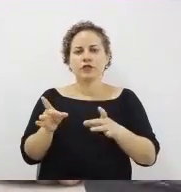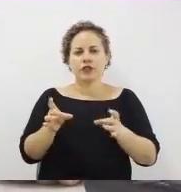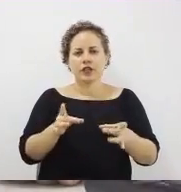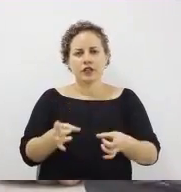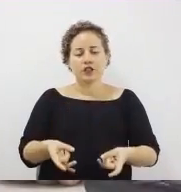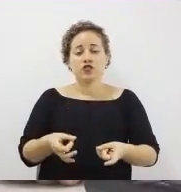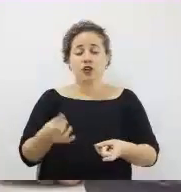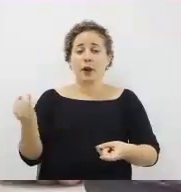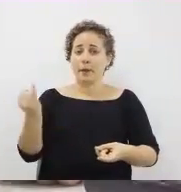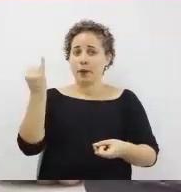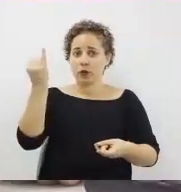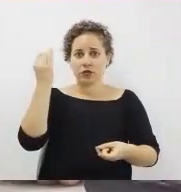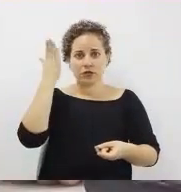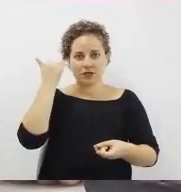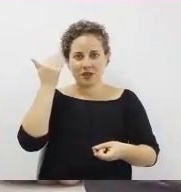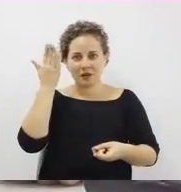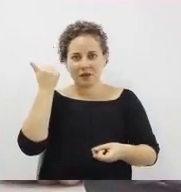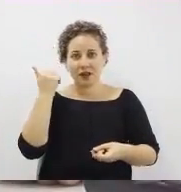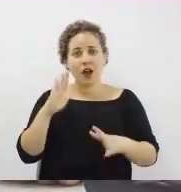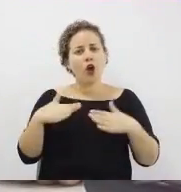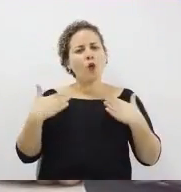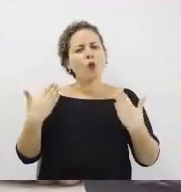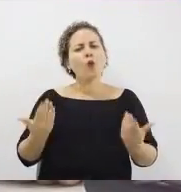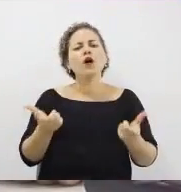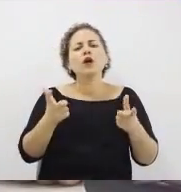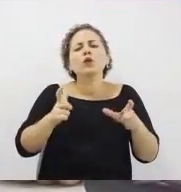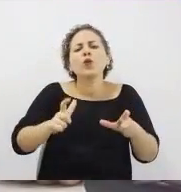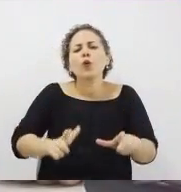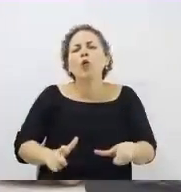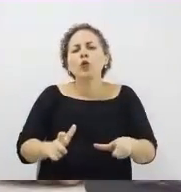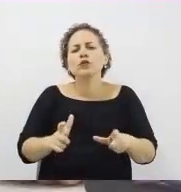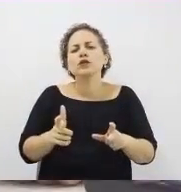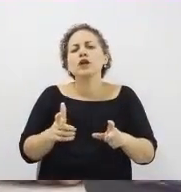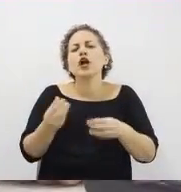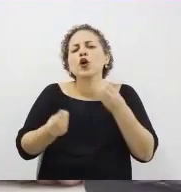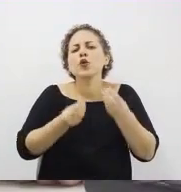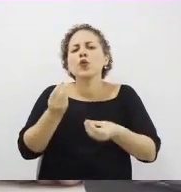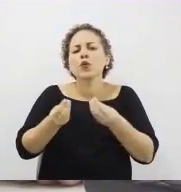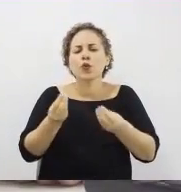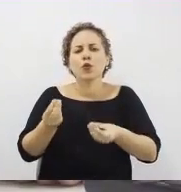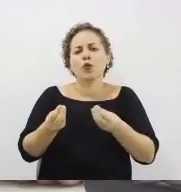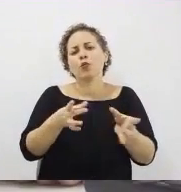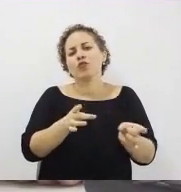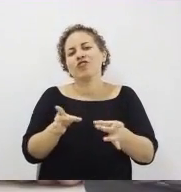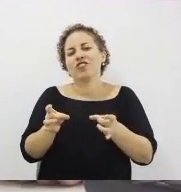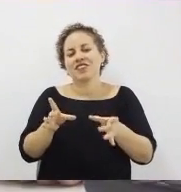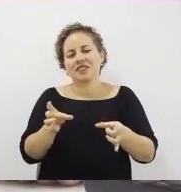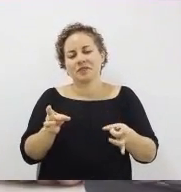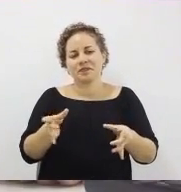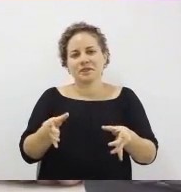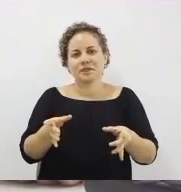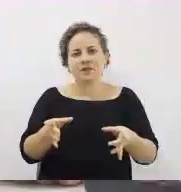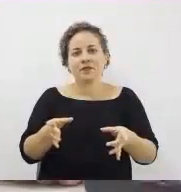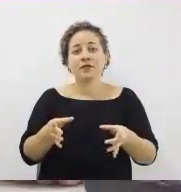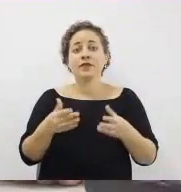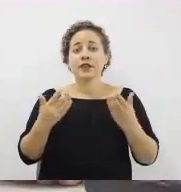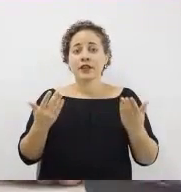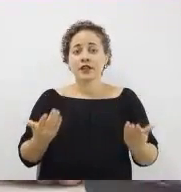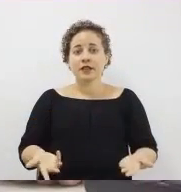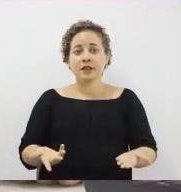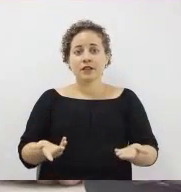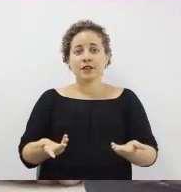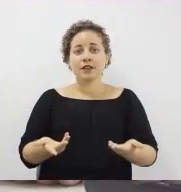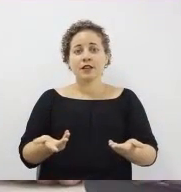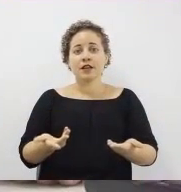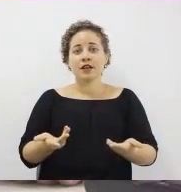Ora, é necessário saber quando e onde e em quais condições os produtos serão vendidos. Além do que, é